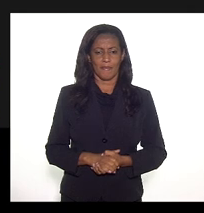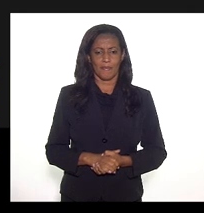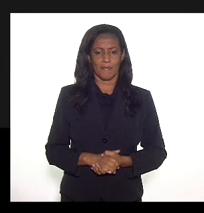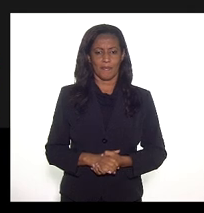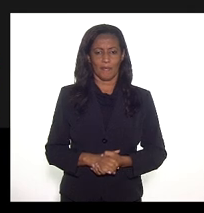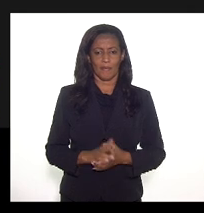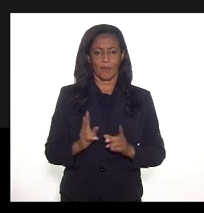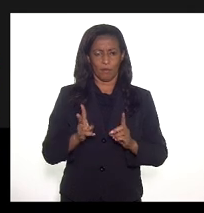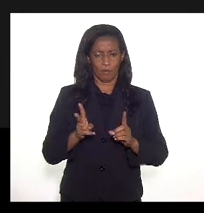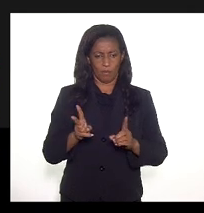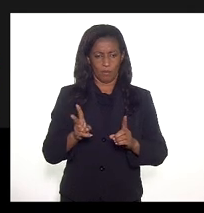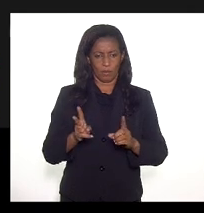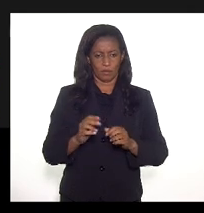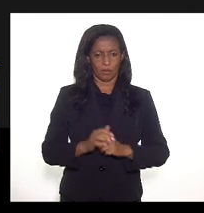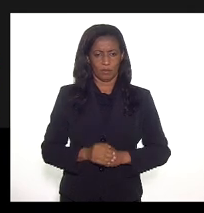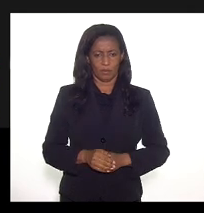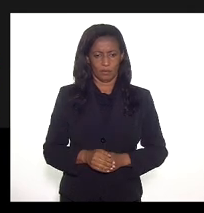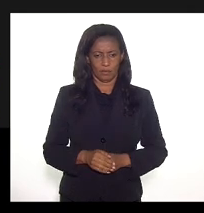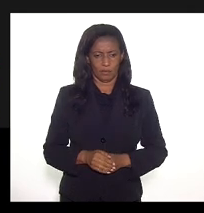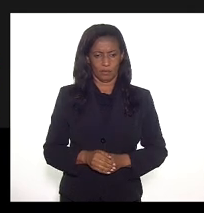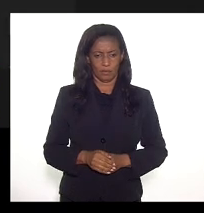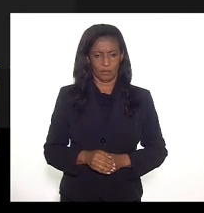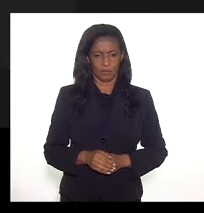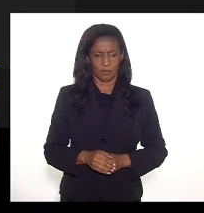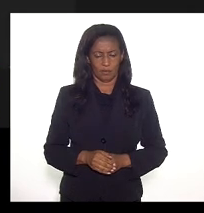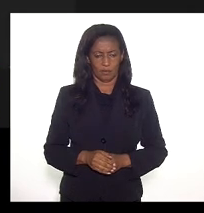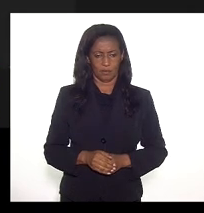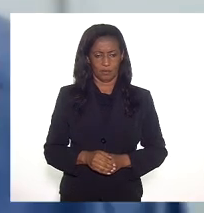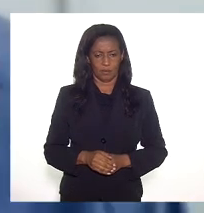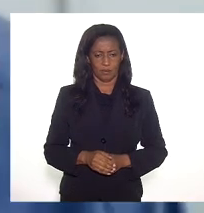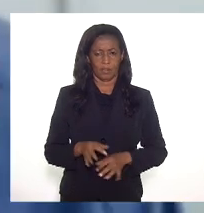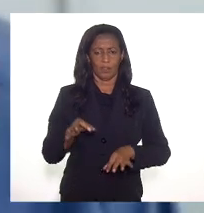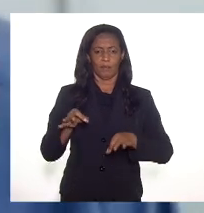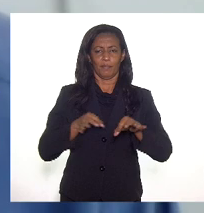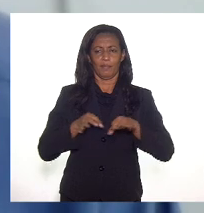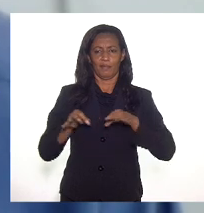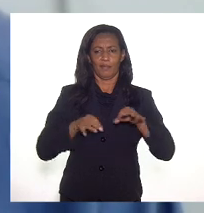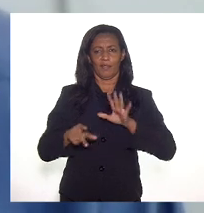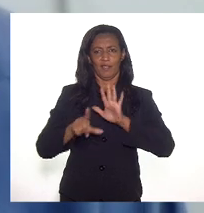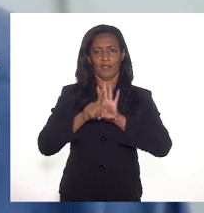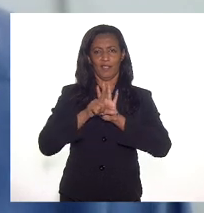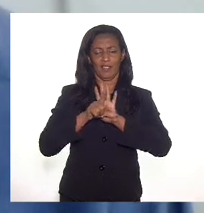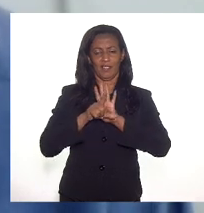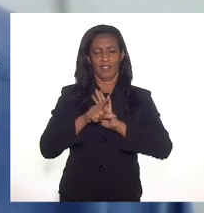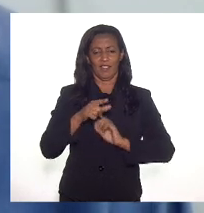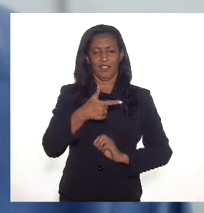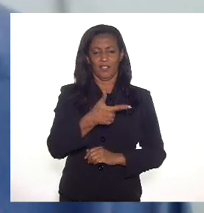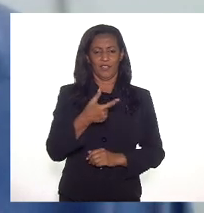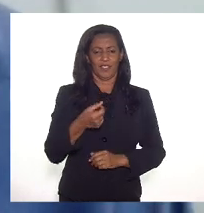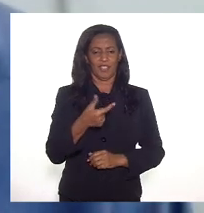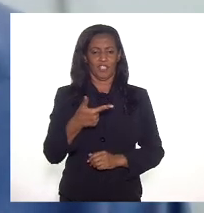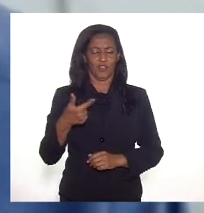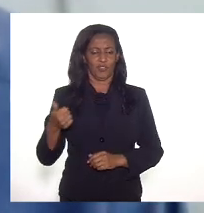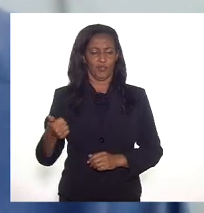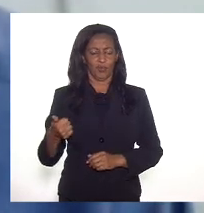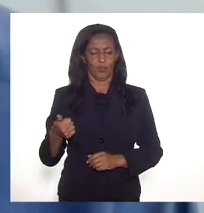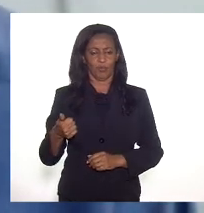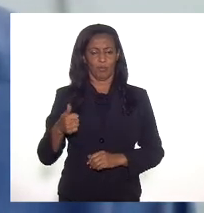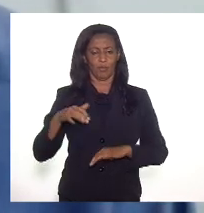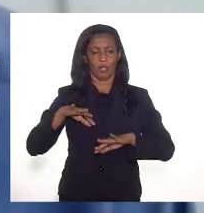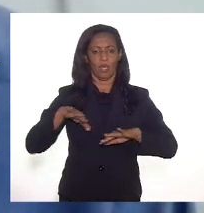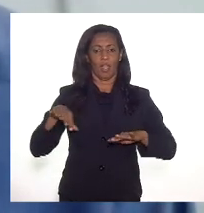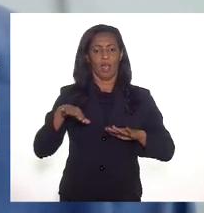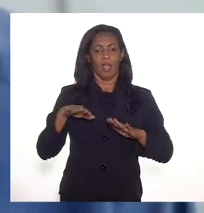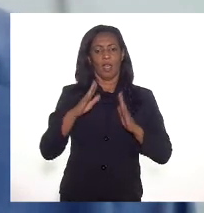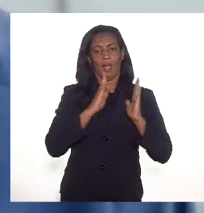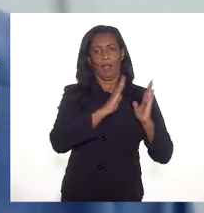Posso continuar, presidente? Pode, deputado, é porque interrompeu aqui, pois não. Projeto de lei 4126 de 21, que dispõe sobre a desvinculação do